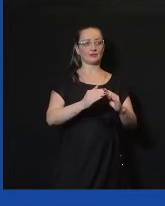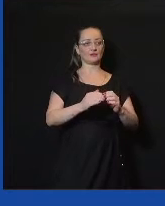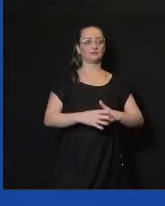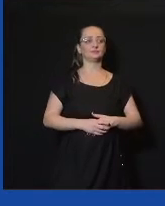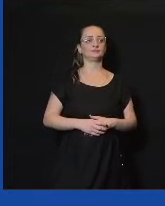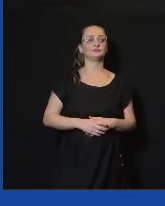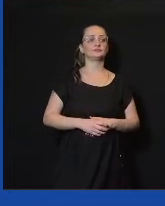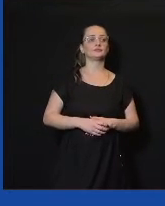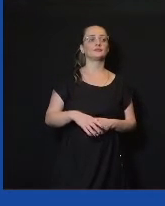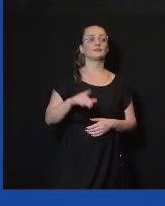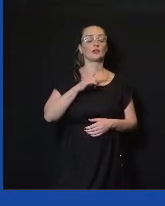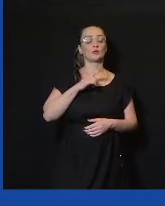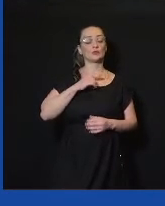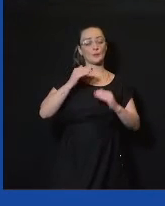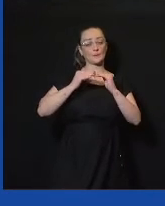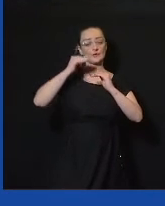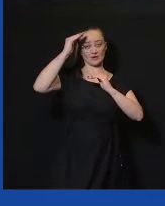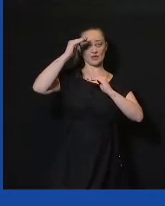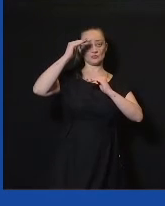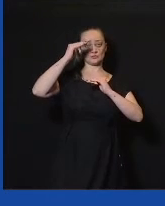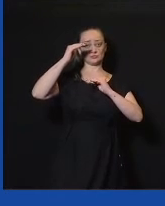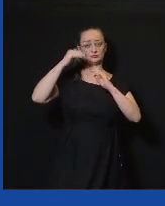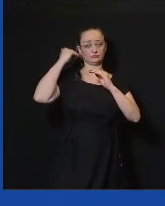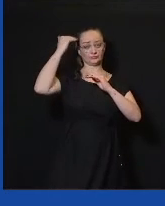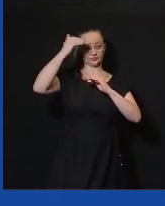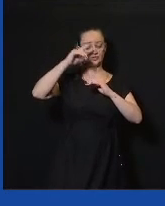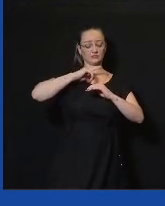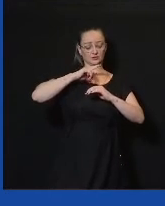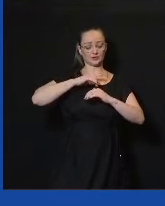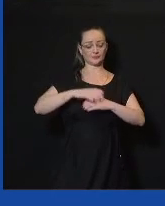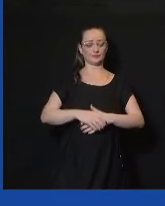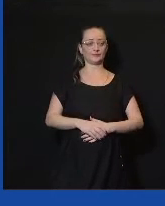Eu tenho um privilégio, né?